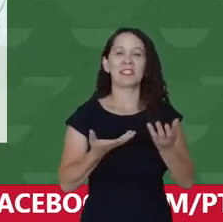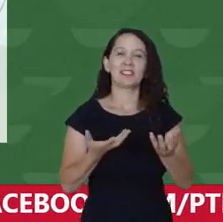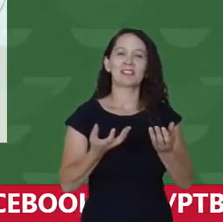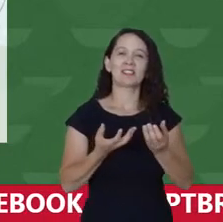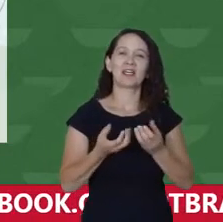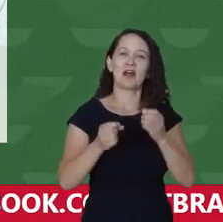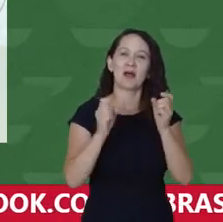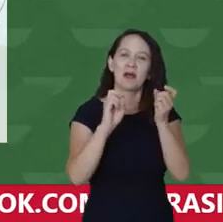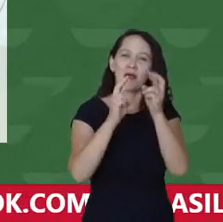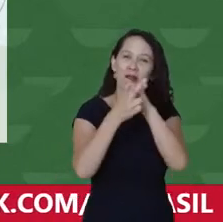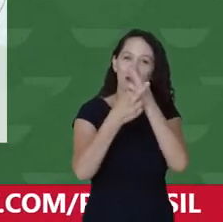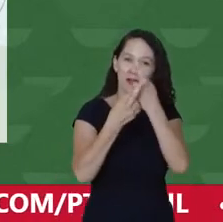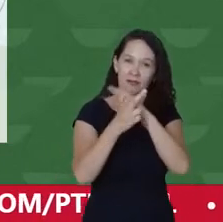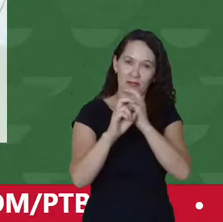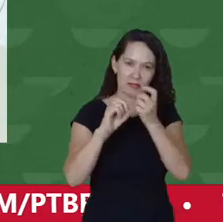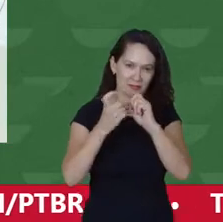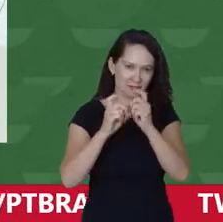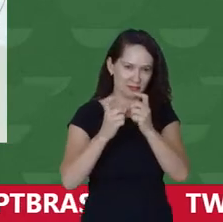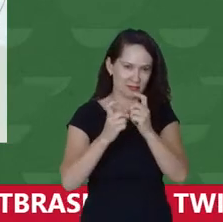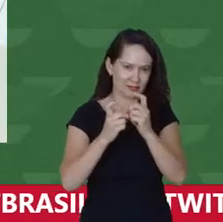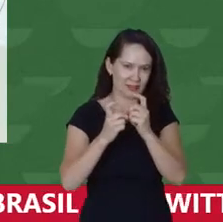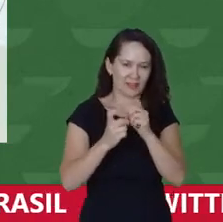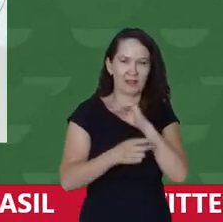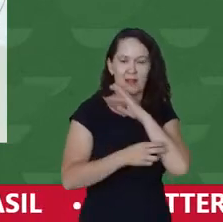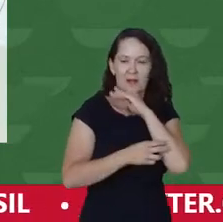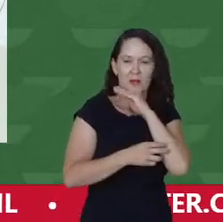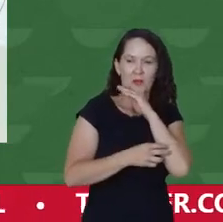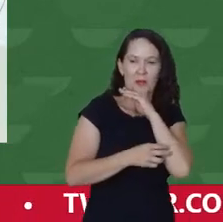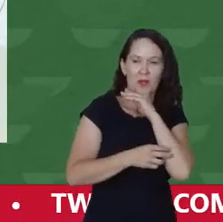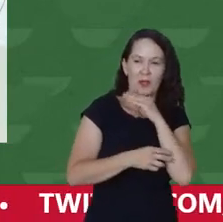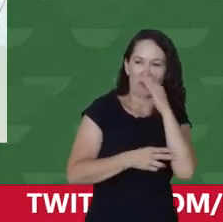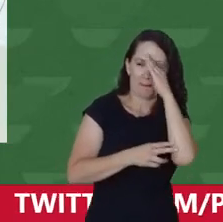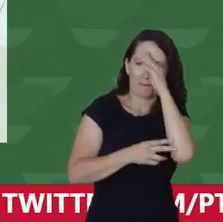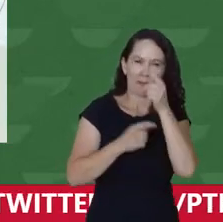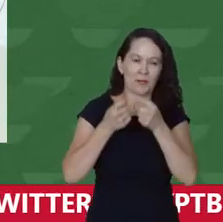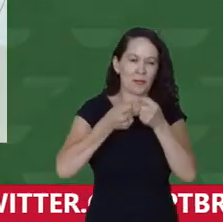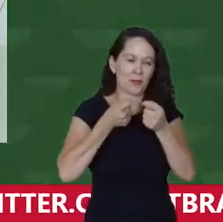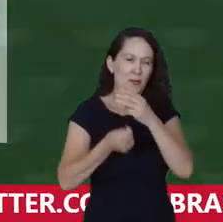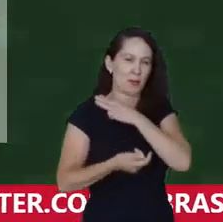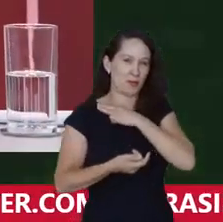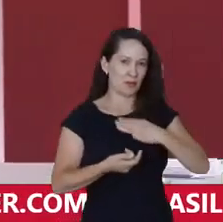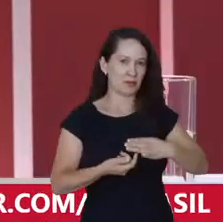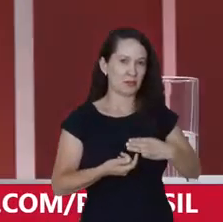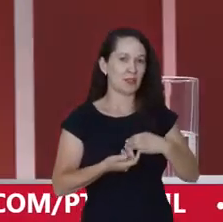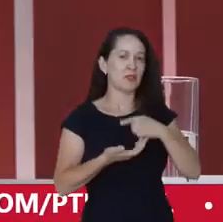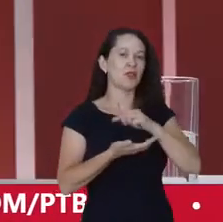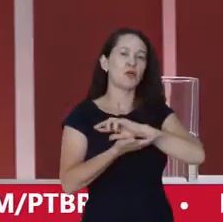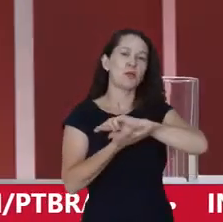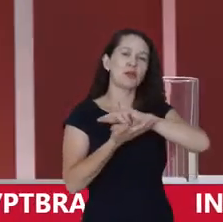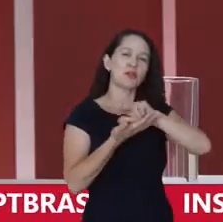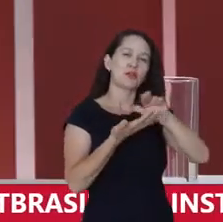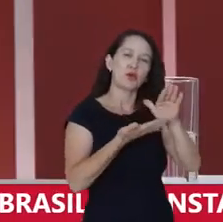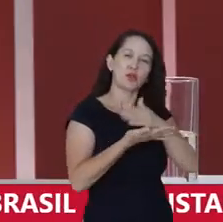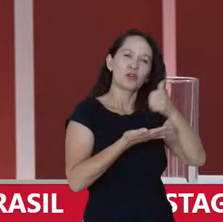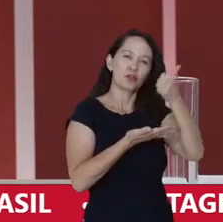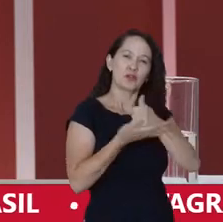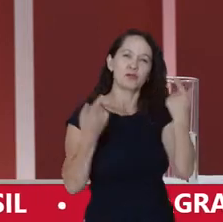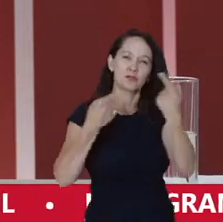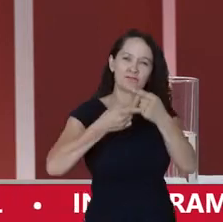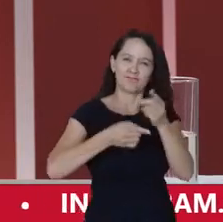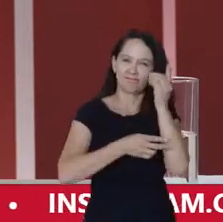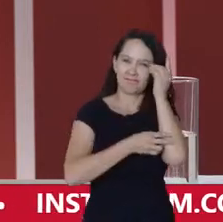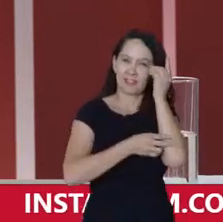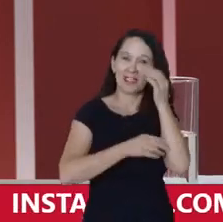deforma administrativa das maldades do Bolsonaro, do Paulo Guedes e desses que deram golpe na presidenta Dilma, que